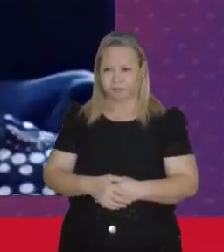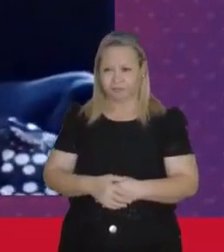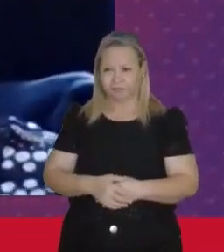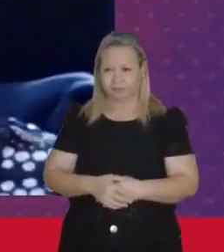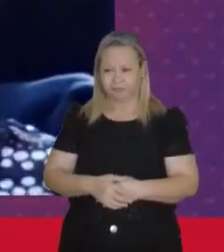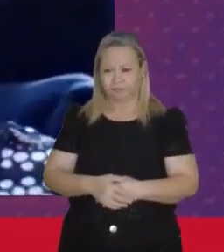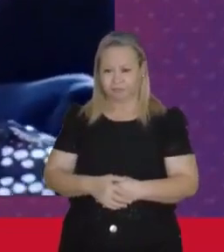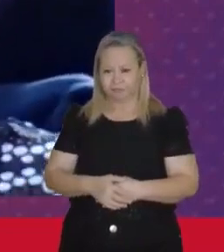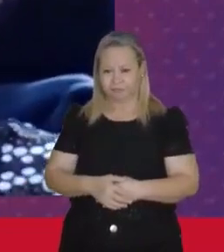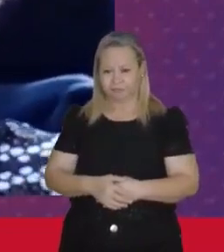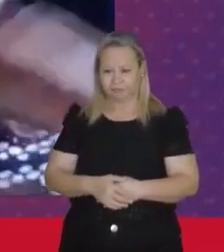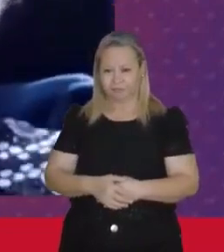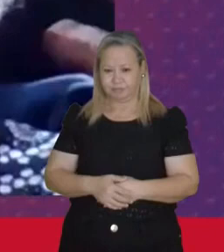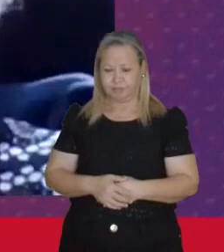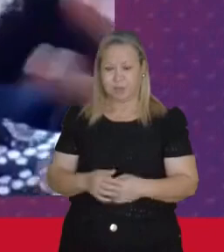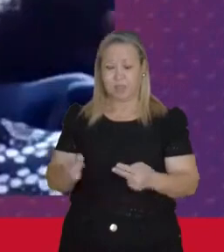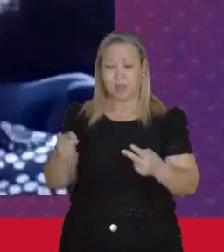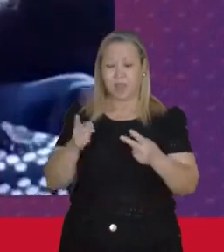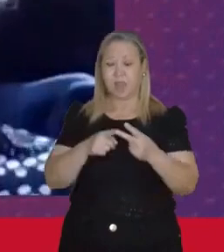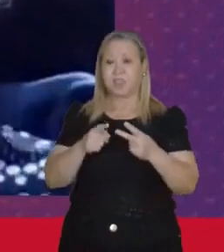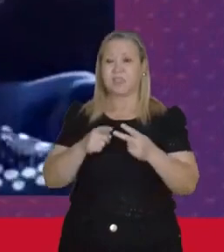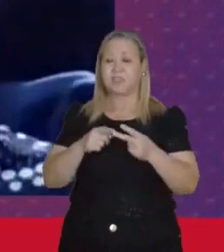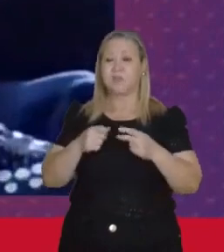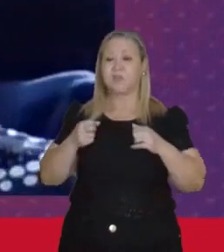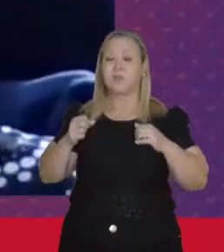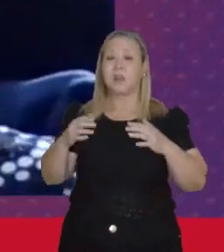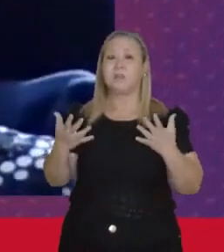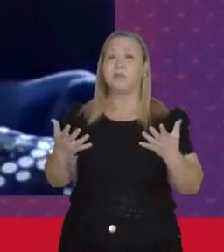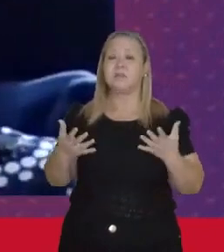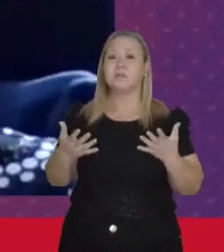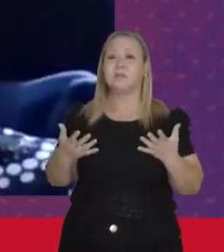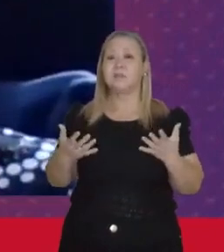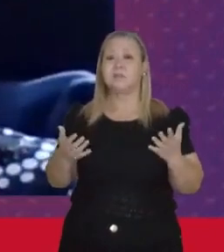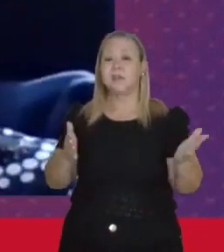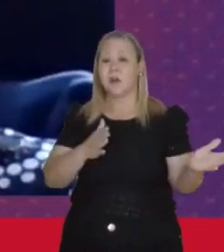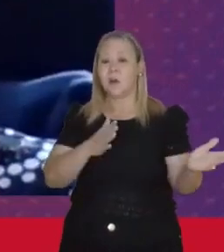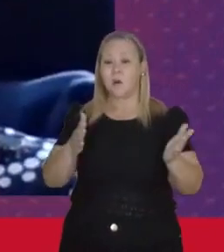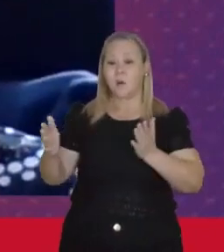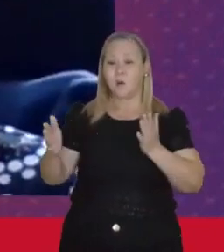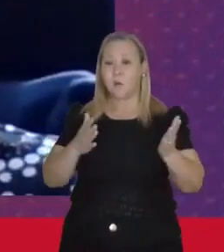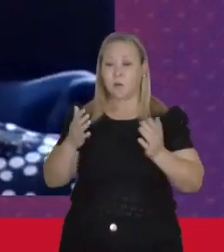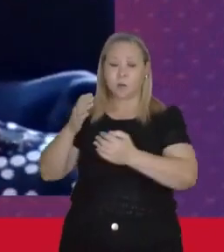É o que nós chamamos da segunda onda do feminismo,